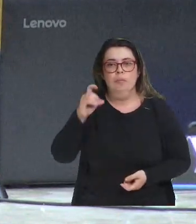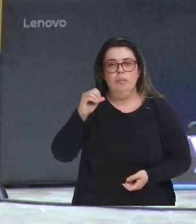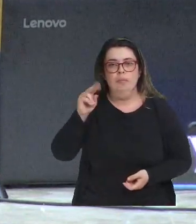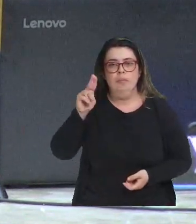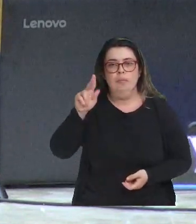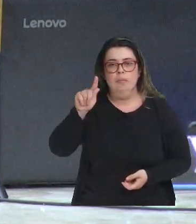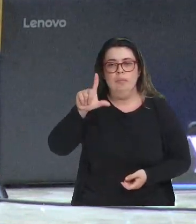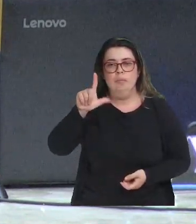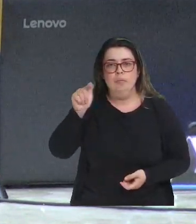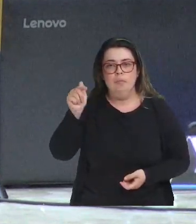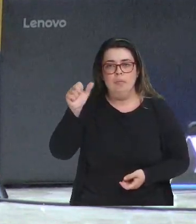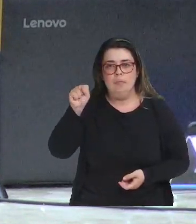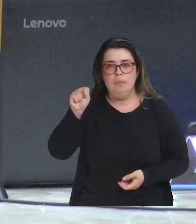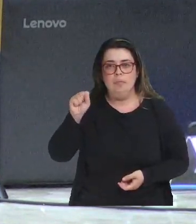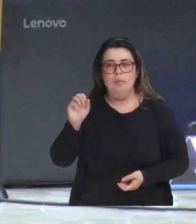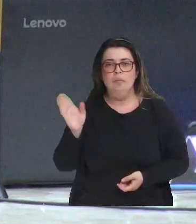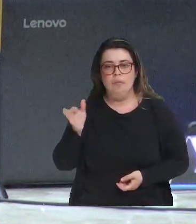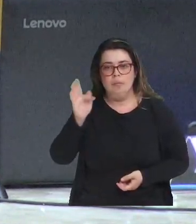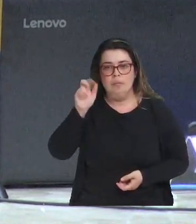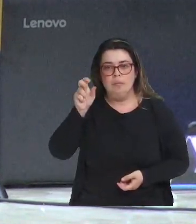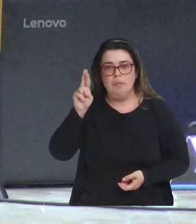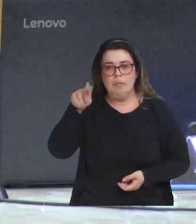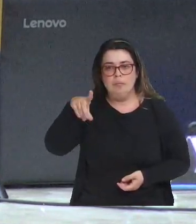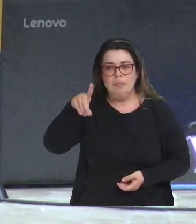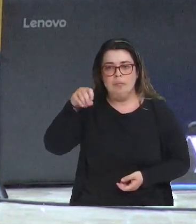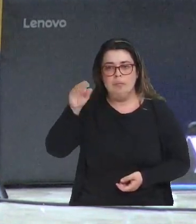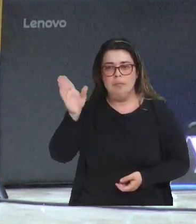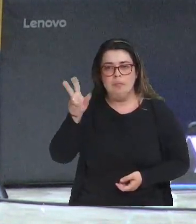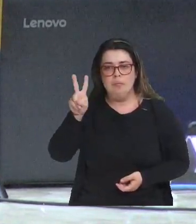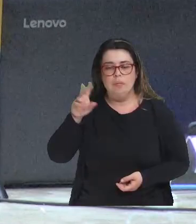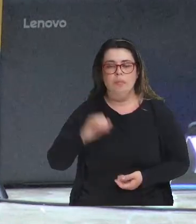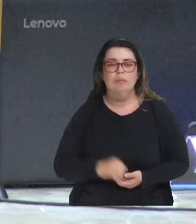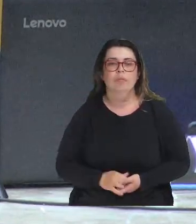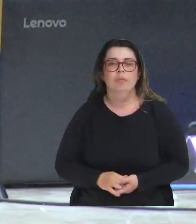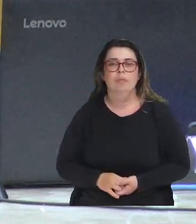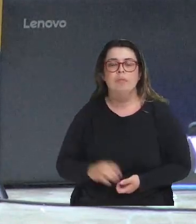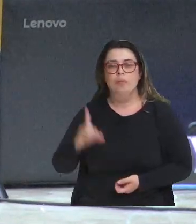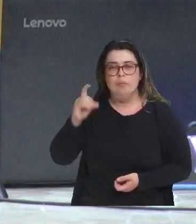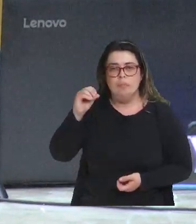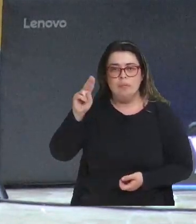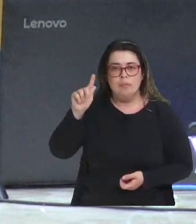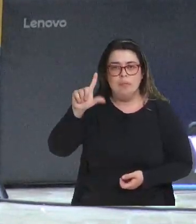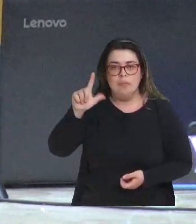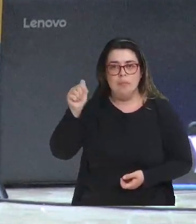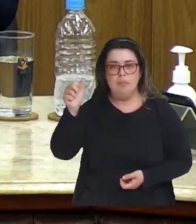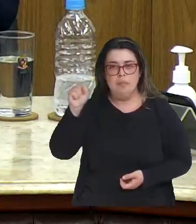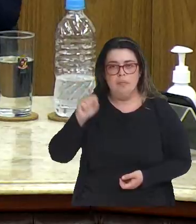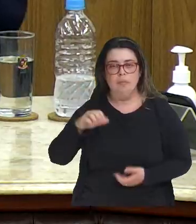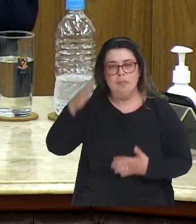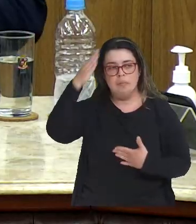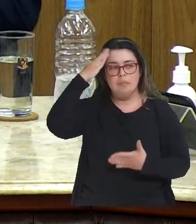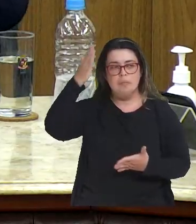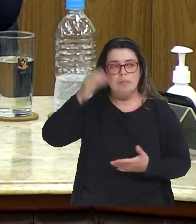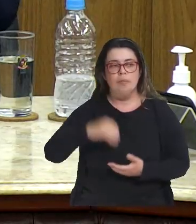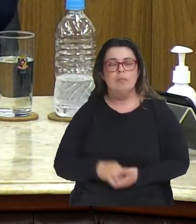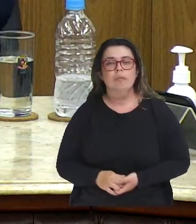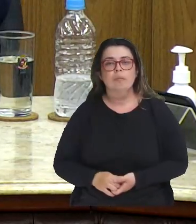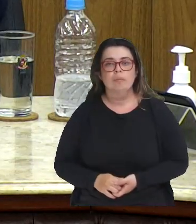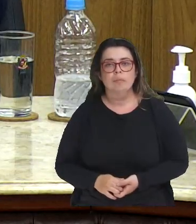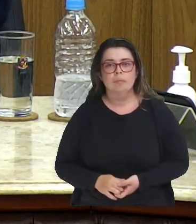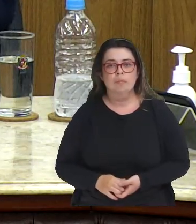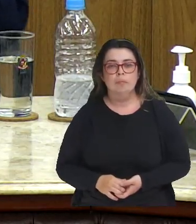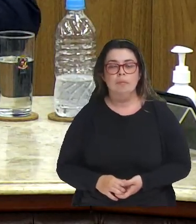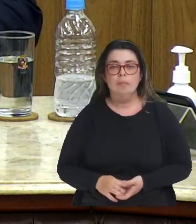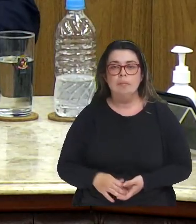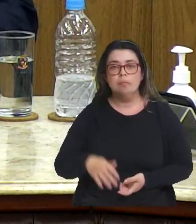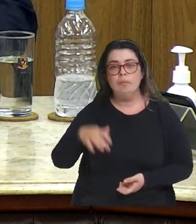e Fernando Vieira. Com a palavra, o vereador Douglas Azevedo para sua declaração de voto. Obrigado, presidente. Apenas para conhecimento da